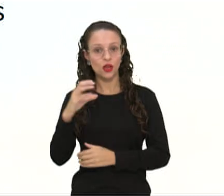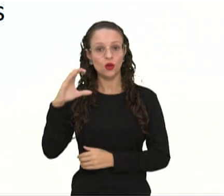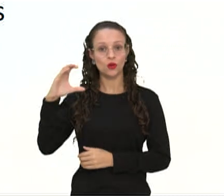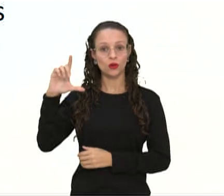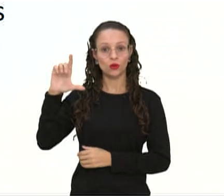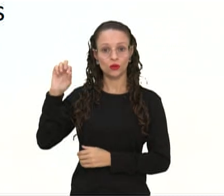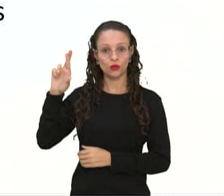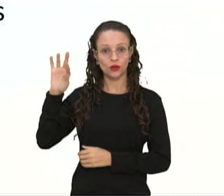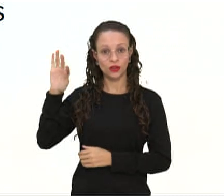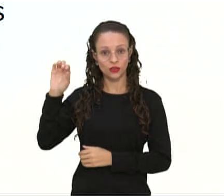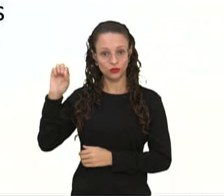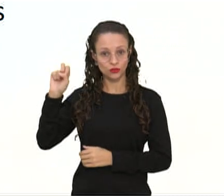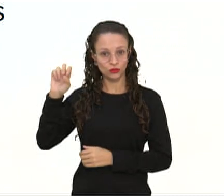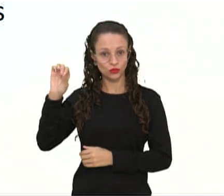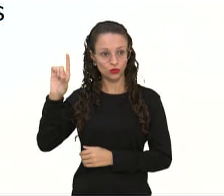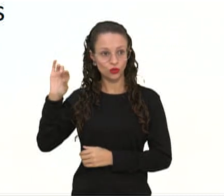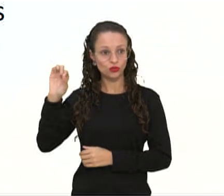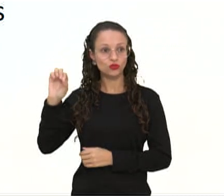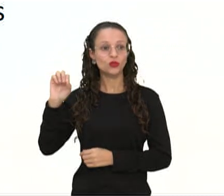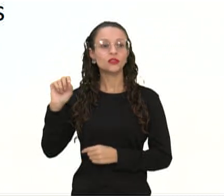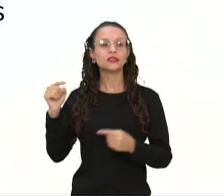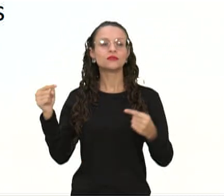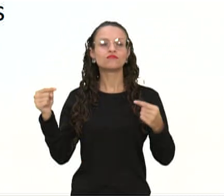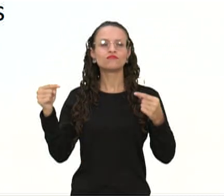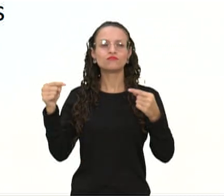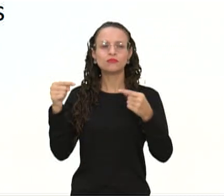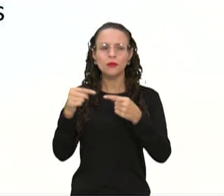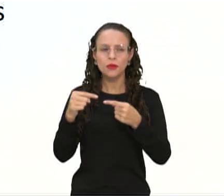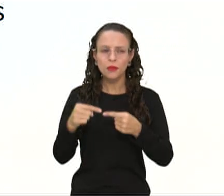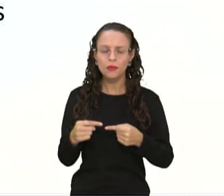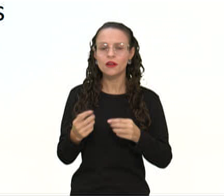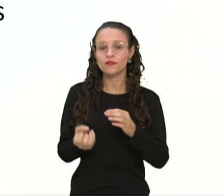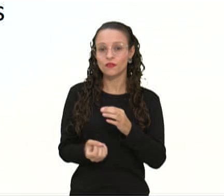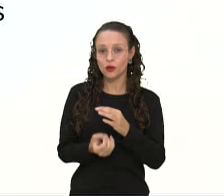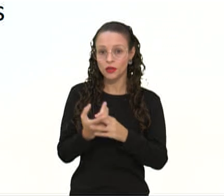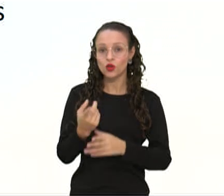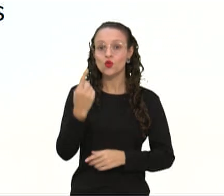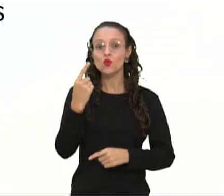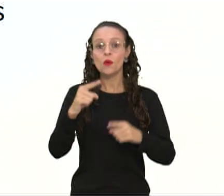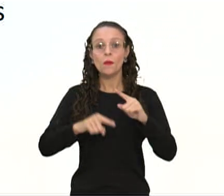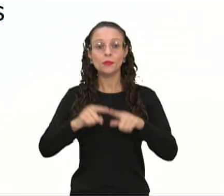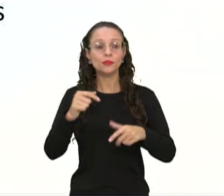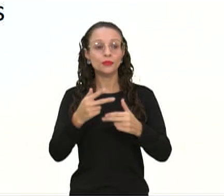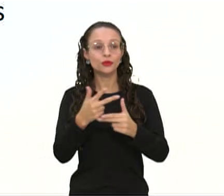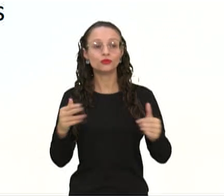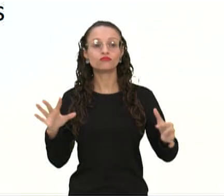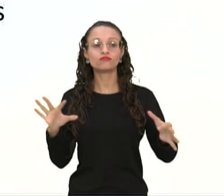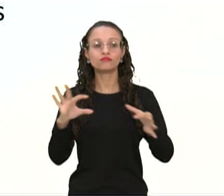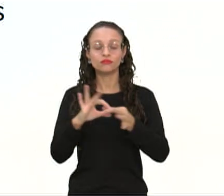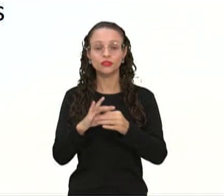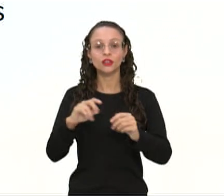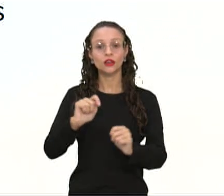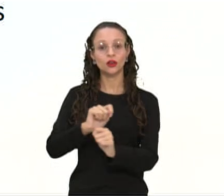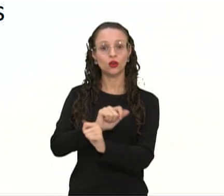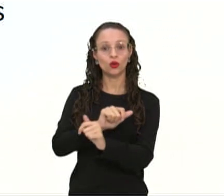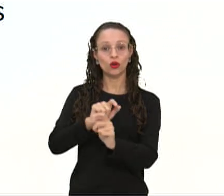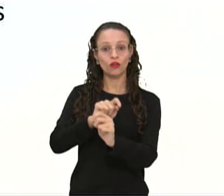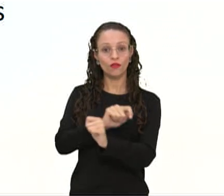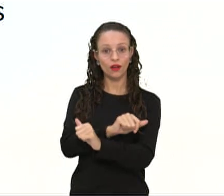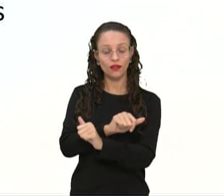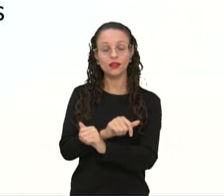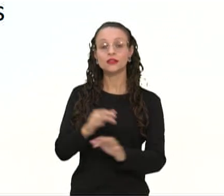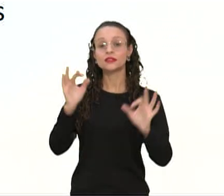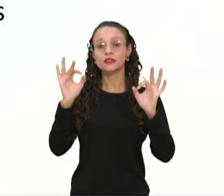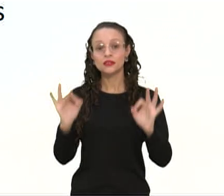envolvido corresponde à entalpia de formação e em um dos produtos experimentados há ligações covalentes. Então, é